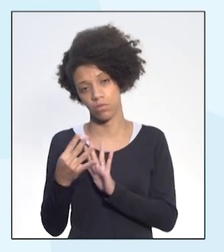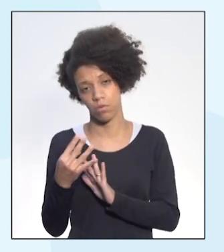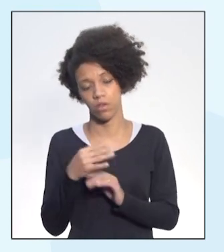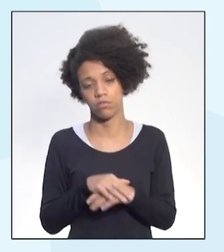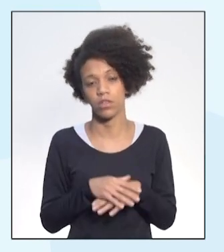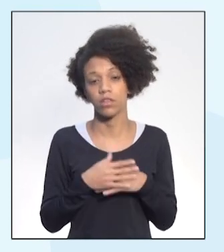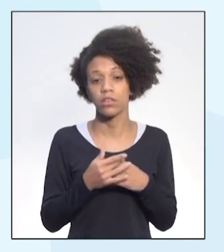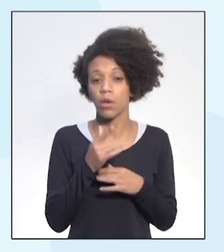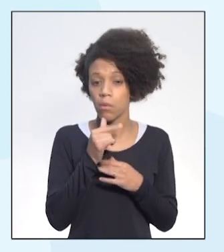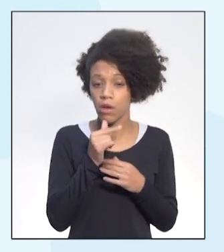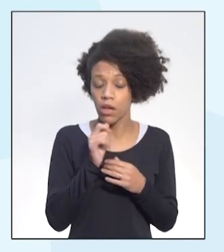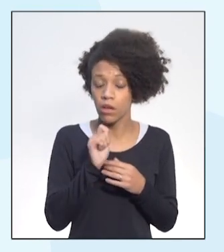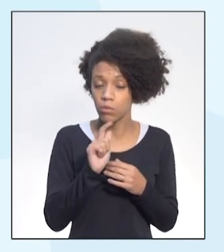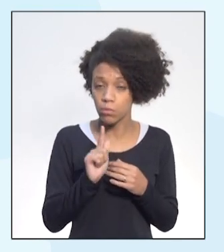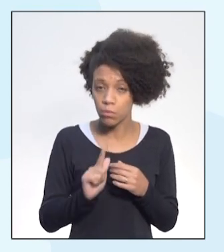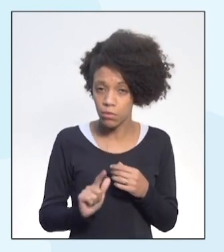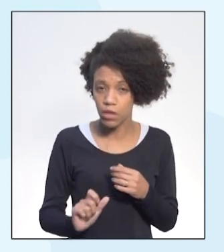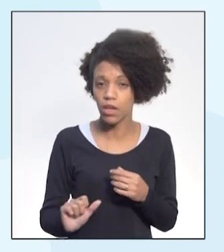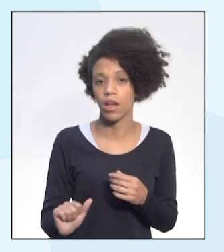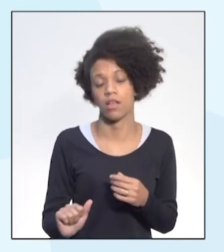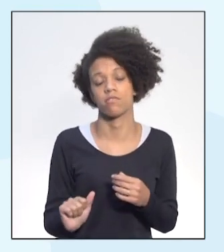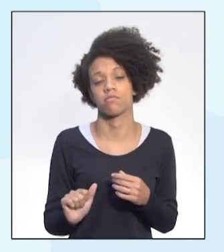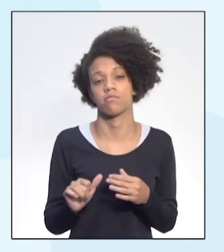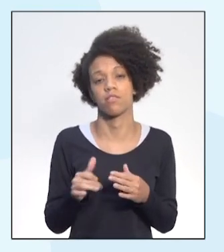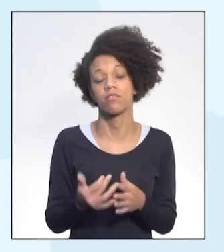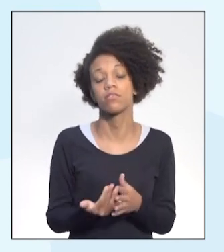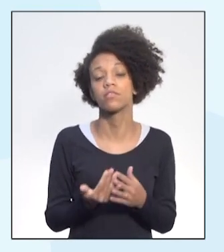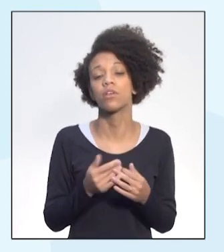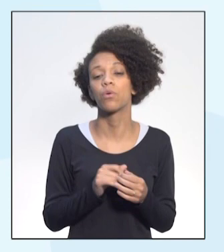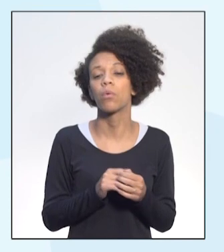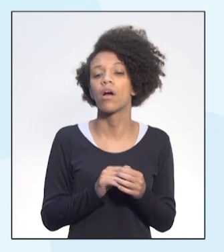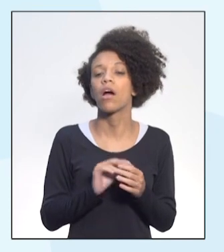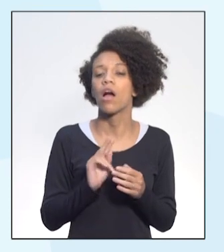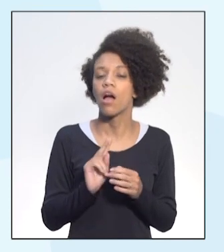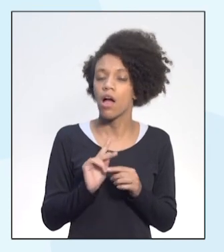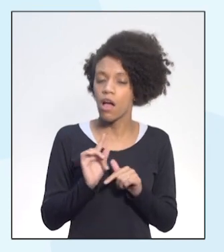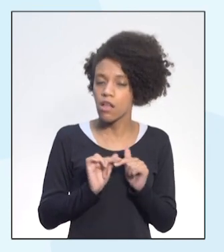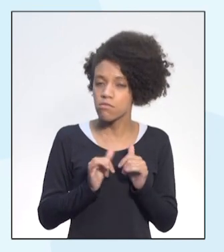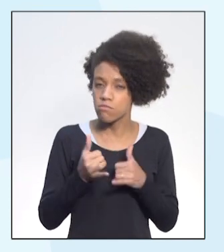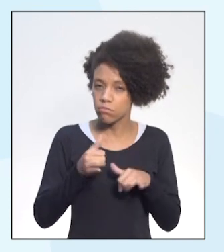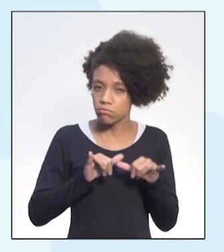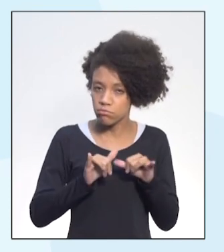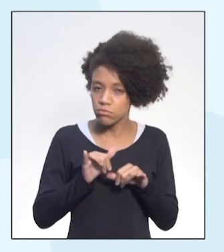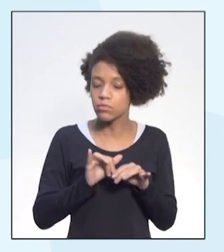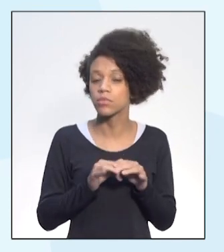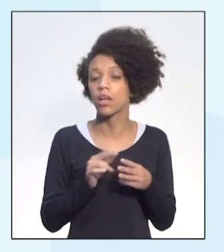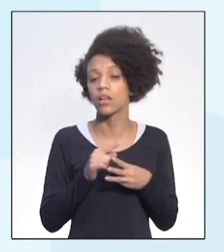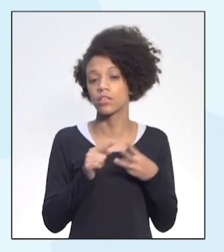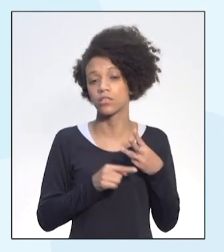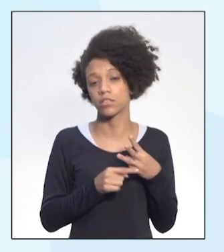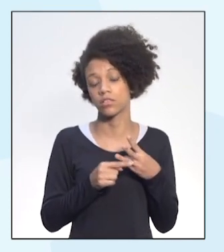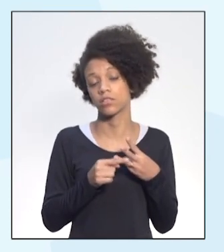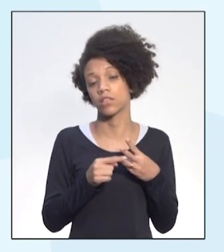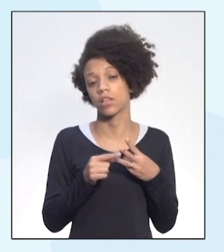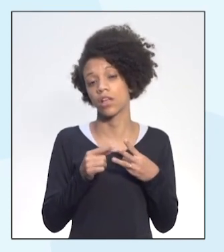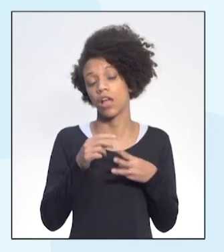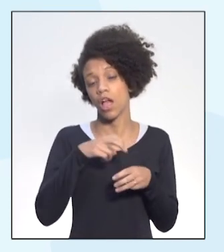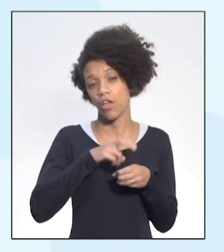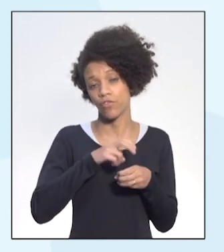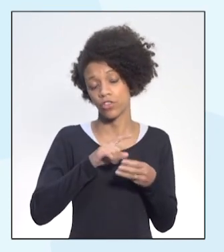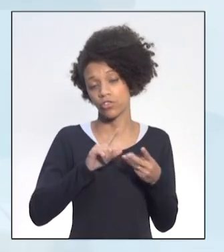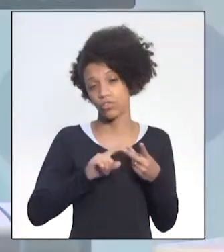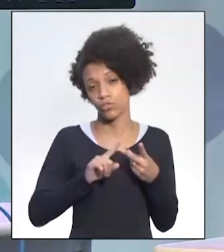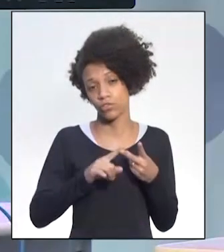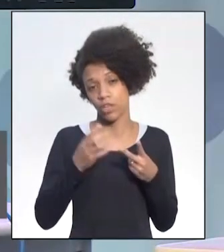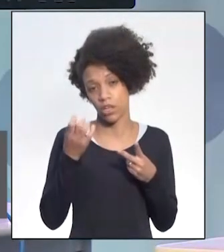com gás é 4. Então, as substâncias ácidas, são essas 3, refrigerante, leite de vaca e água